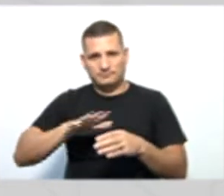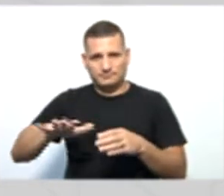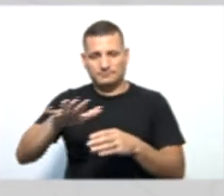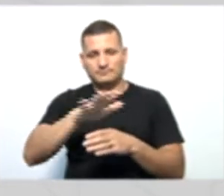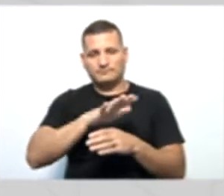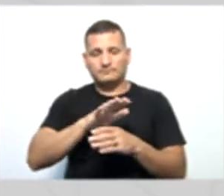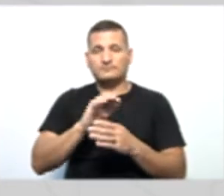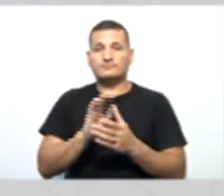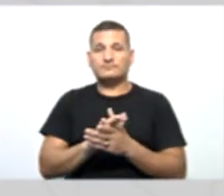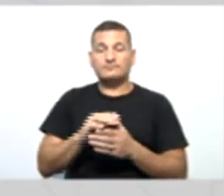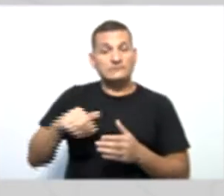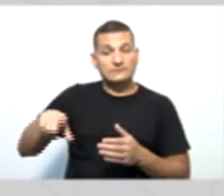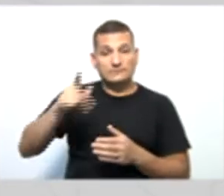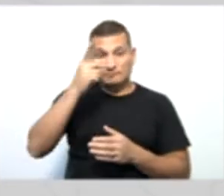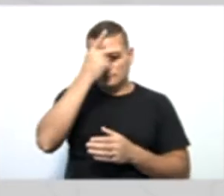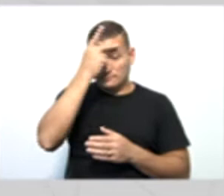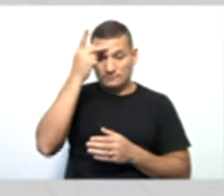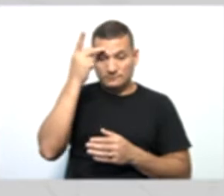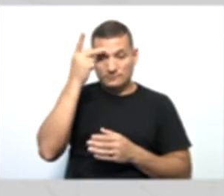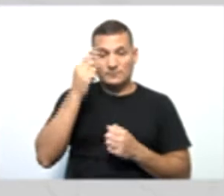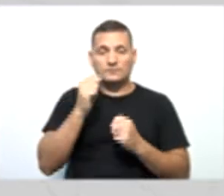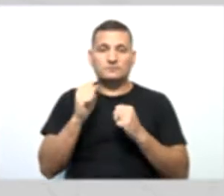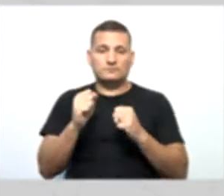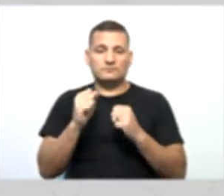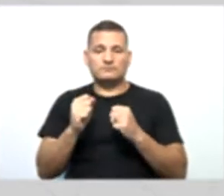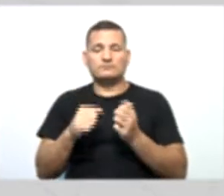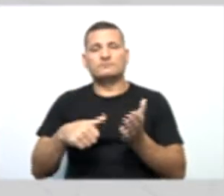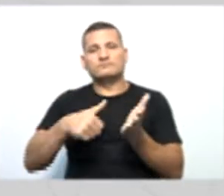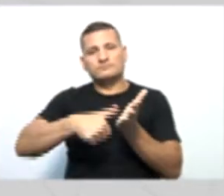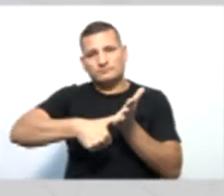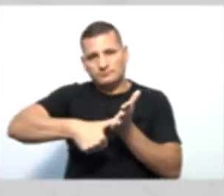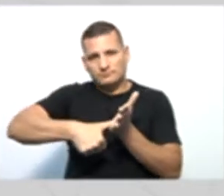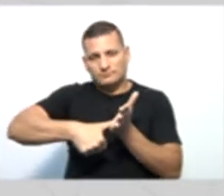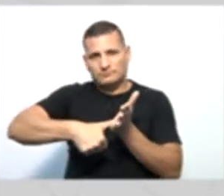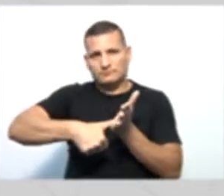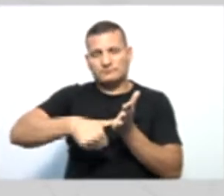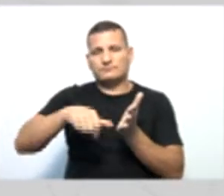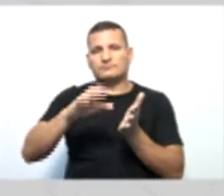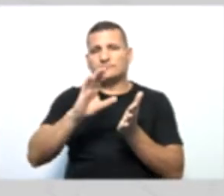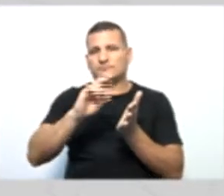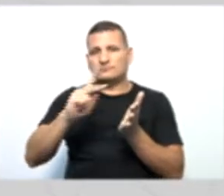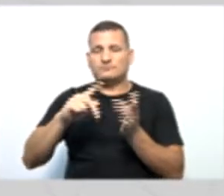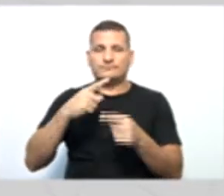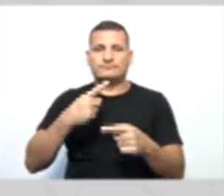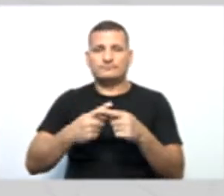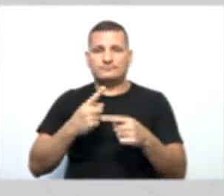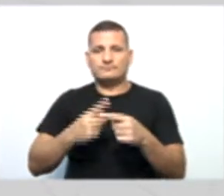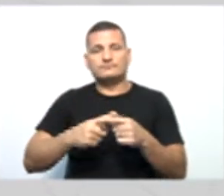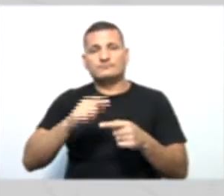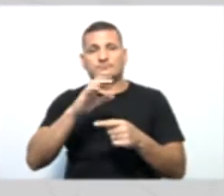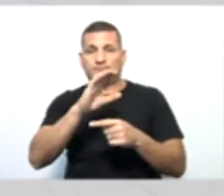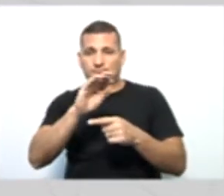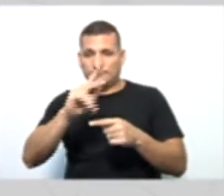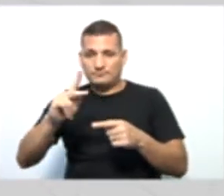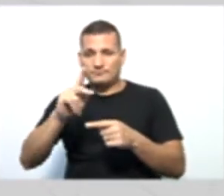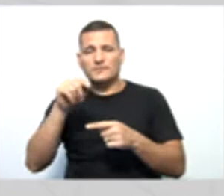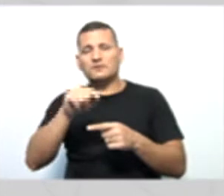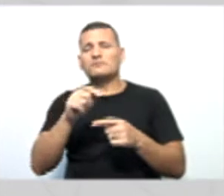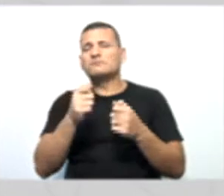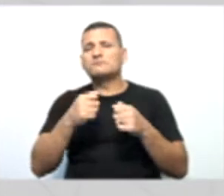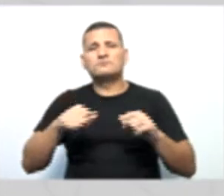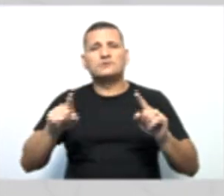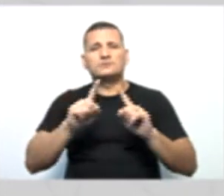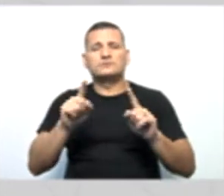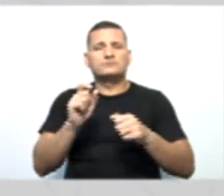Essas pessoas podem ser os cooperados, né? Porque a cooperativa ela não precisa